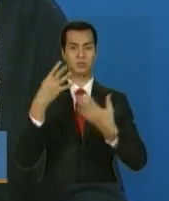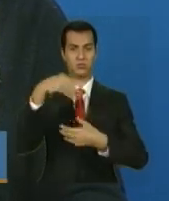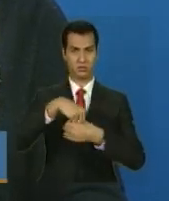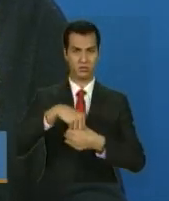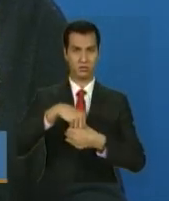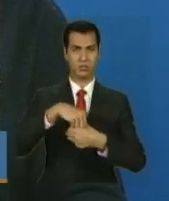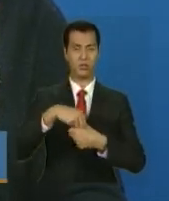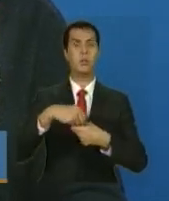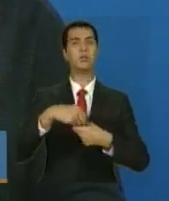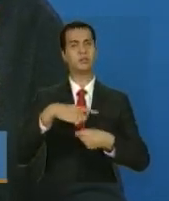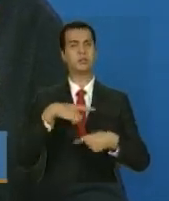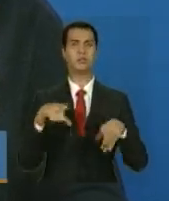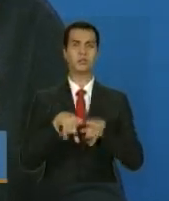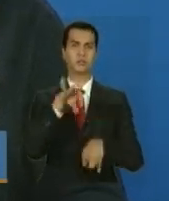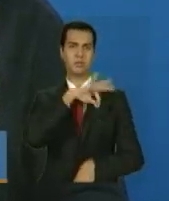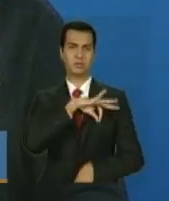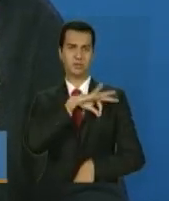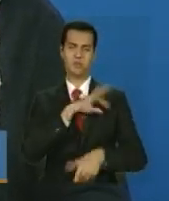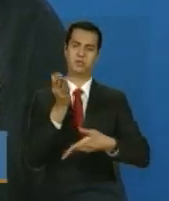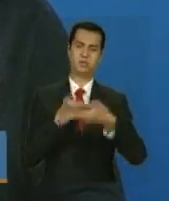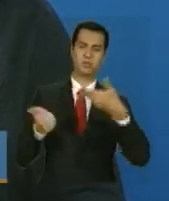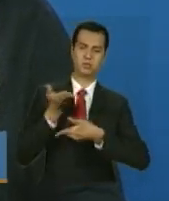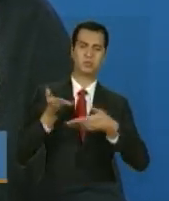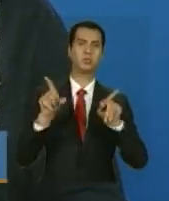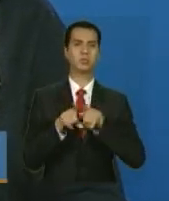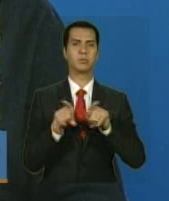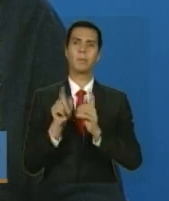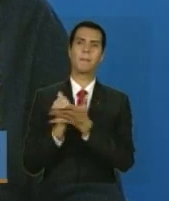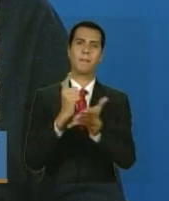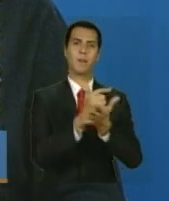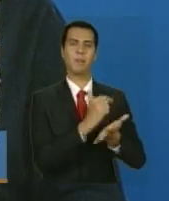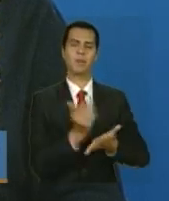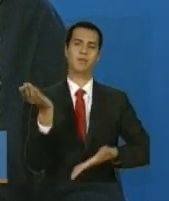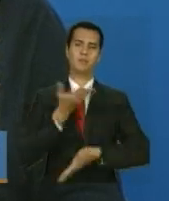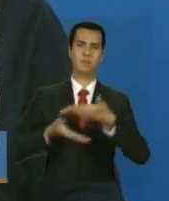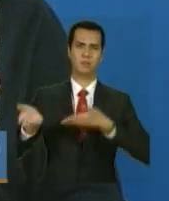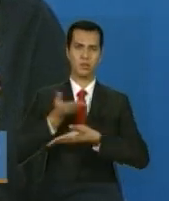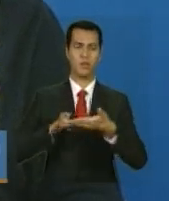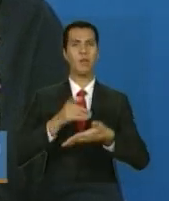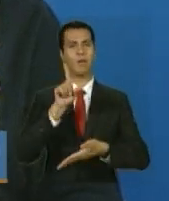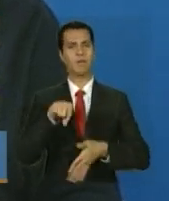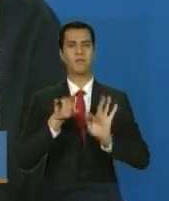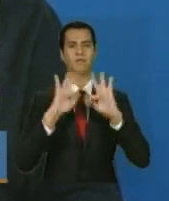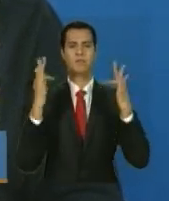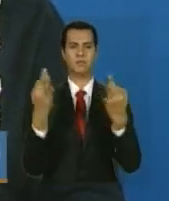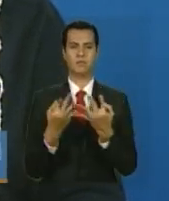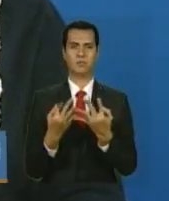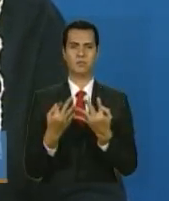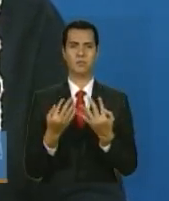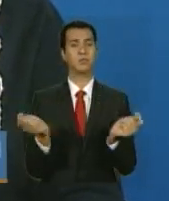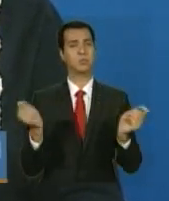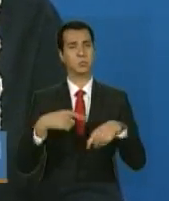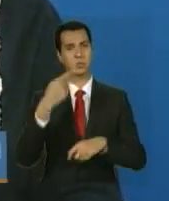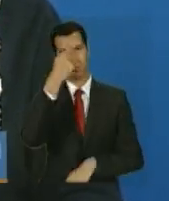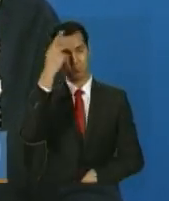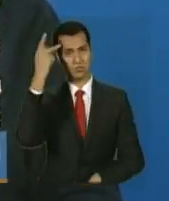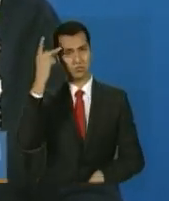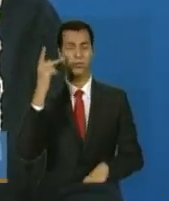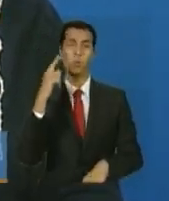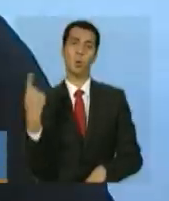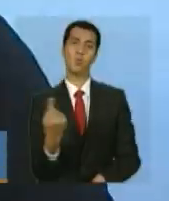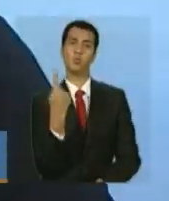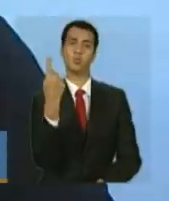despesas, tá? Então, assim estaria caracterizado uma Uma família. família. E lembrando que pode ser a família de uma única De uma pessoa. única